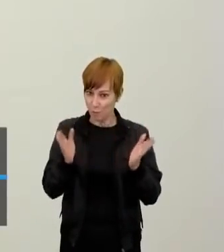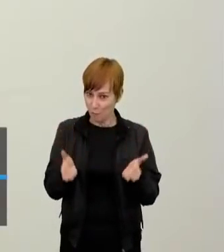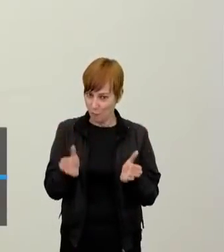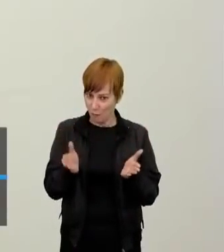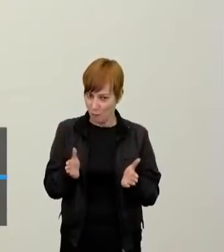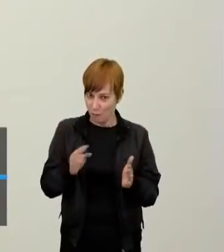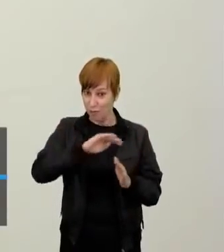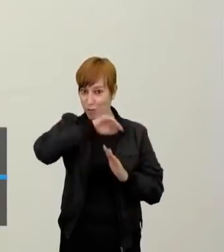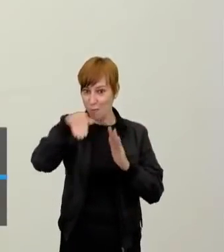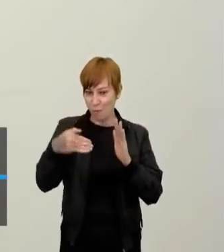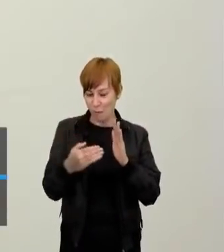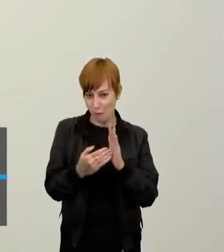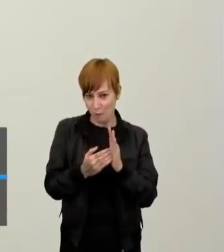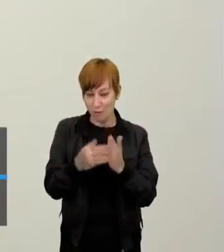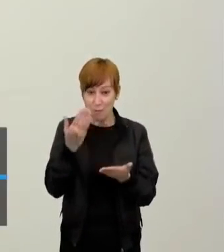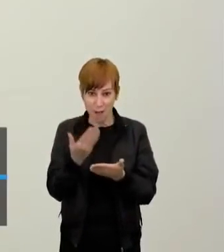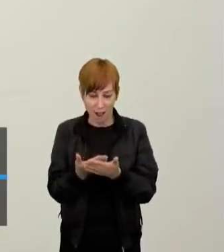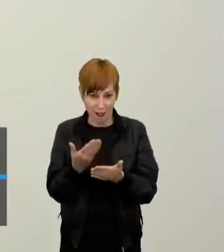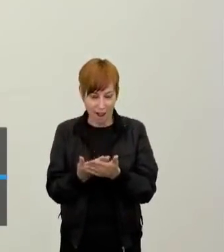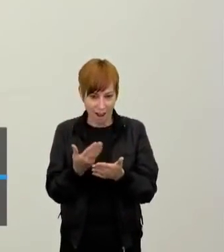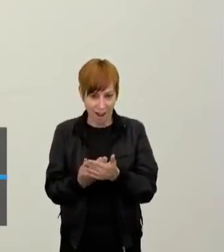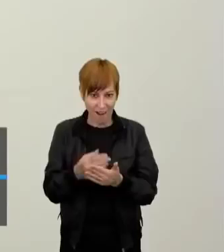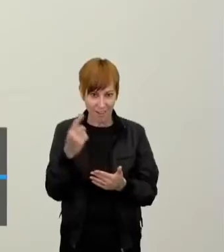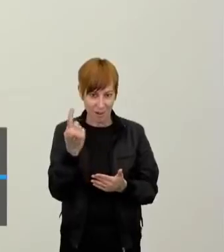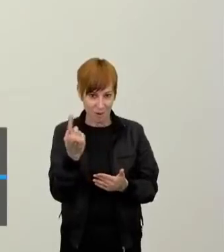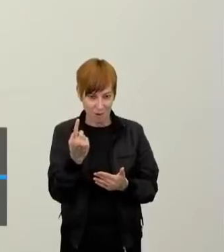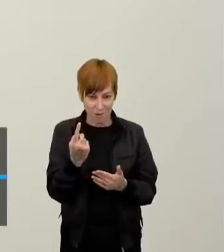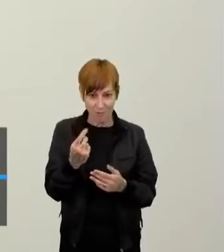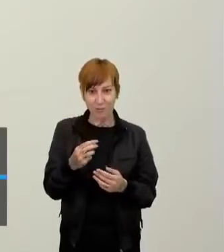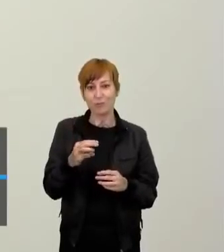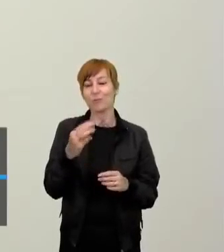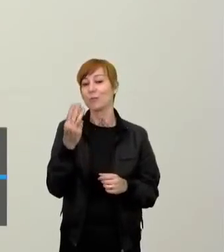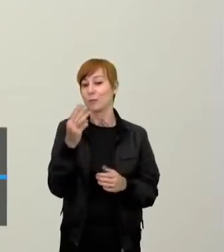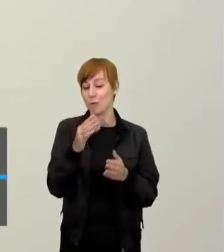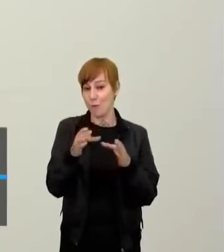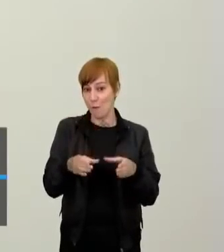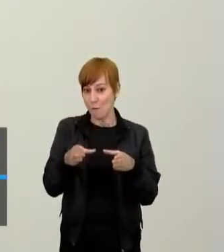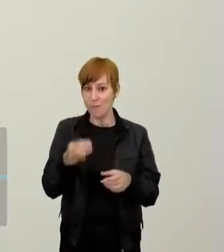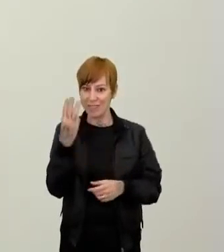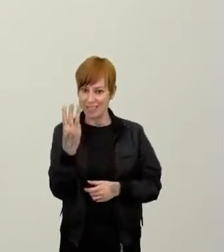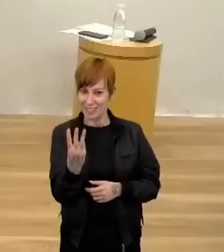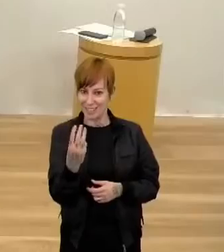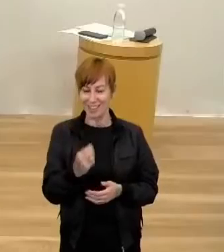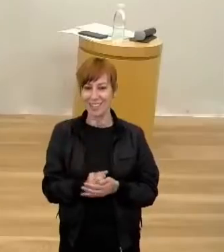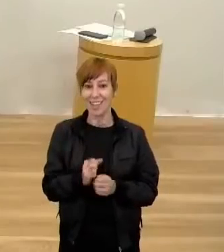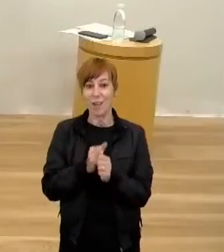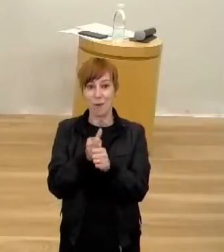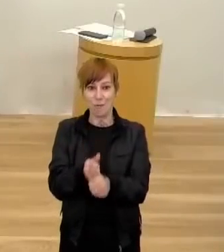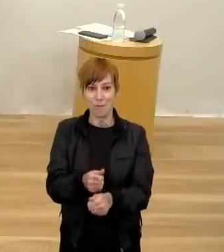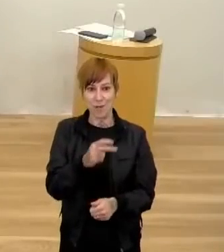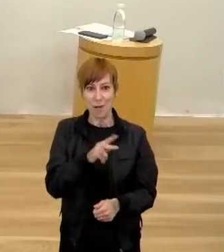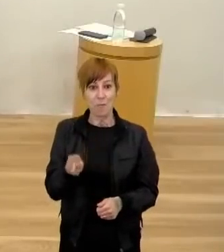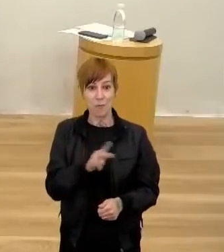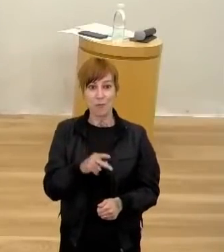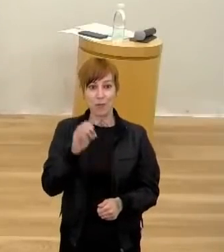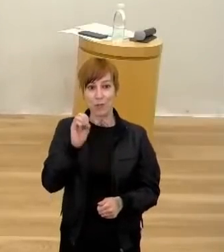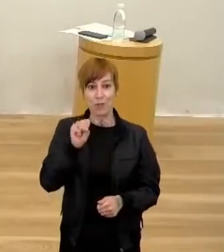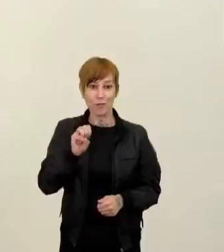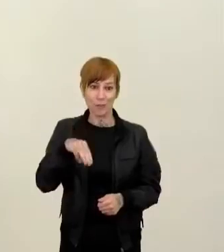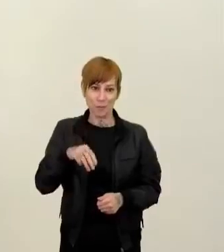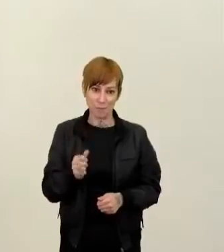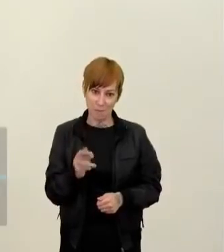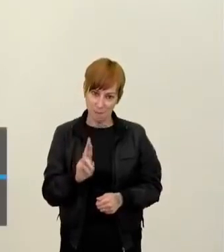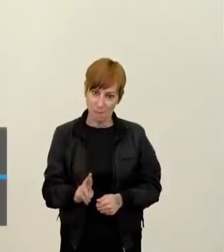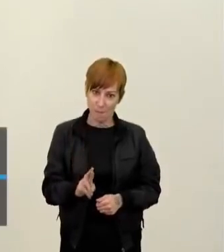nossa última aula da sequência 1, né, do volume 3. E para nos acompanhar, a professora Osmar. E aí, Osmar? Tudo bem, Vi? Muito boa tarde a todos que